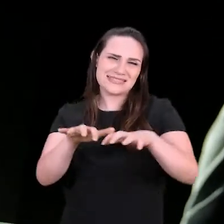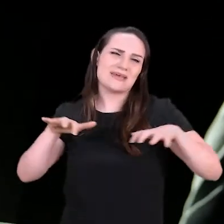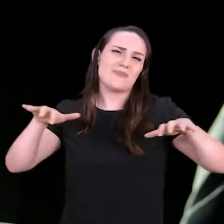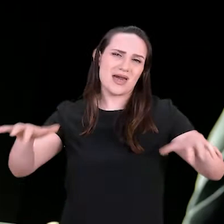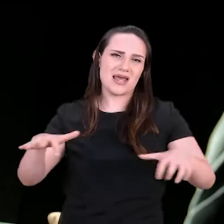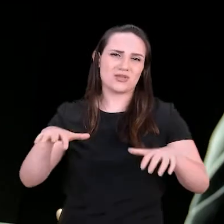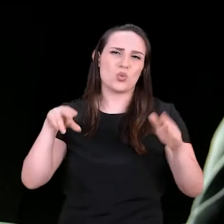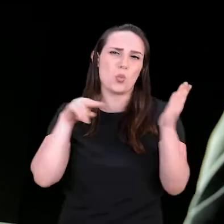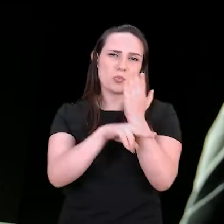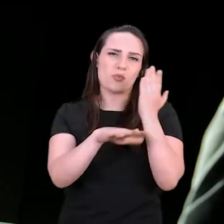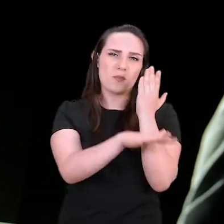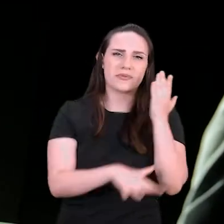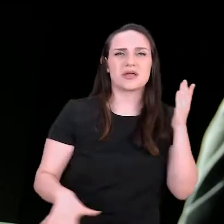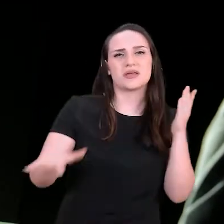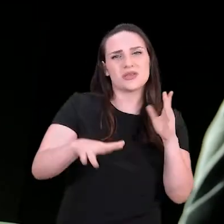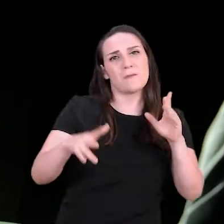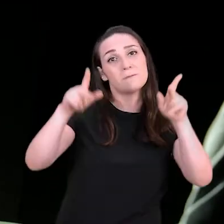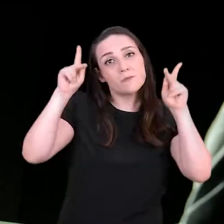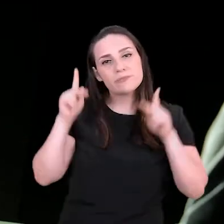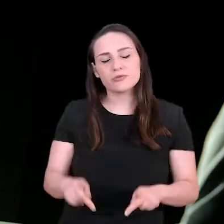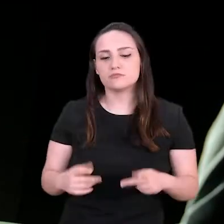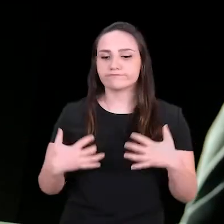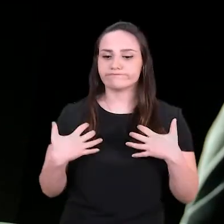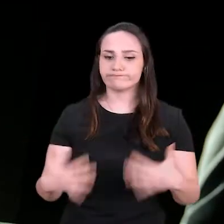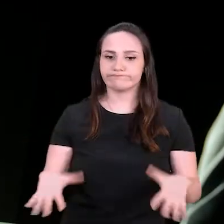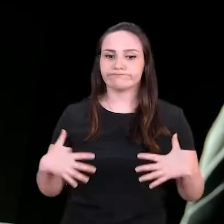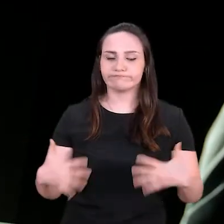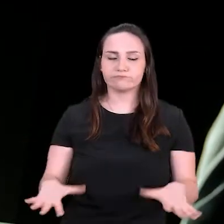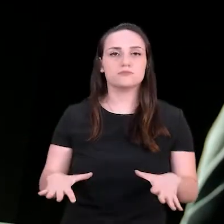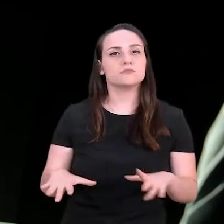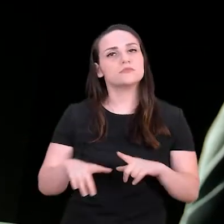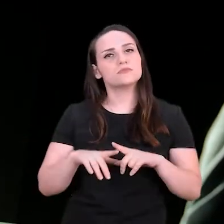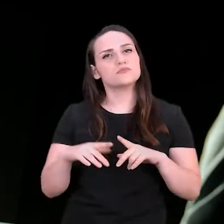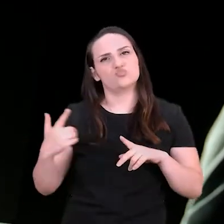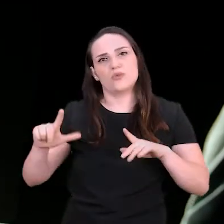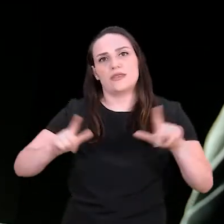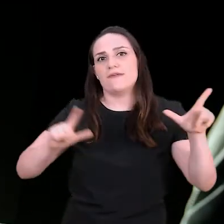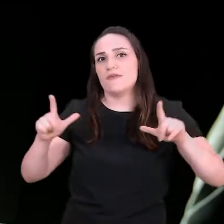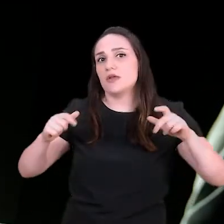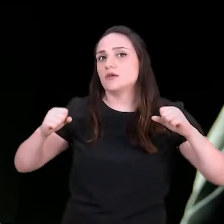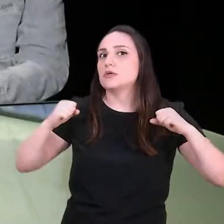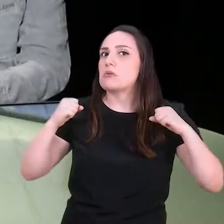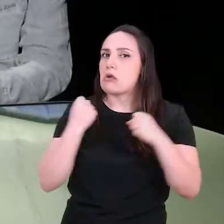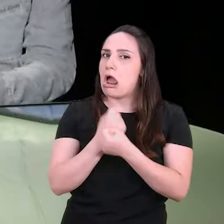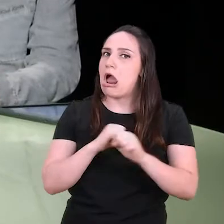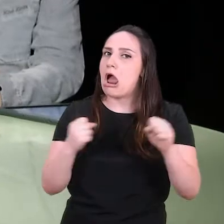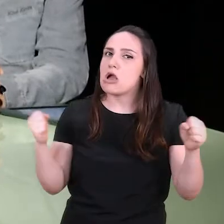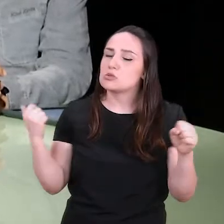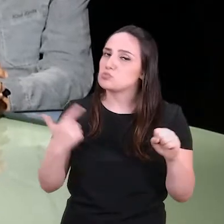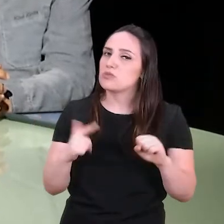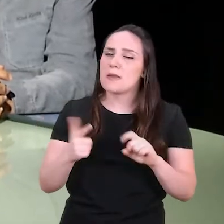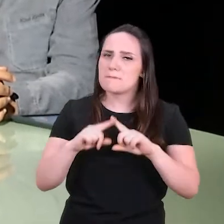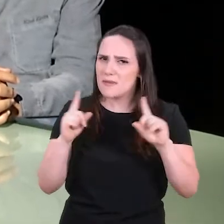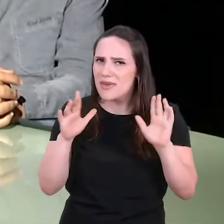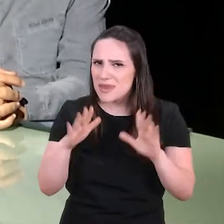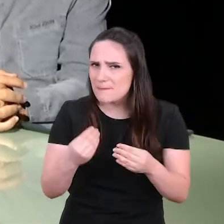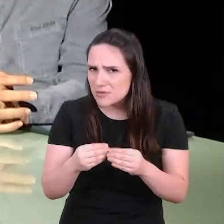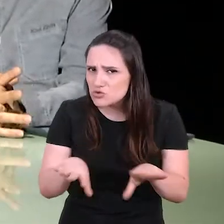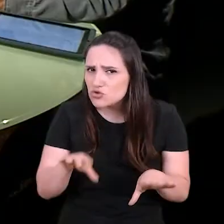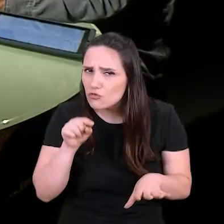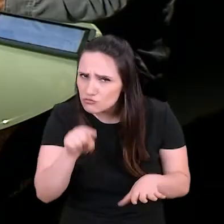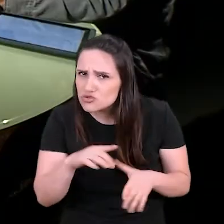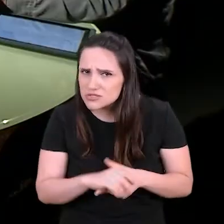umas situações assim, fora da presença um pouco mais próxima de grandes veículos, mas isso impactou de